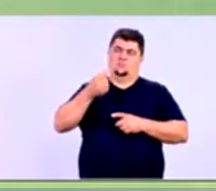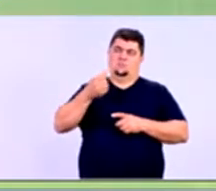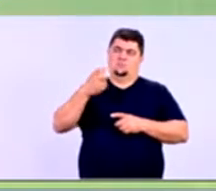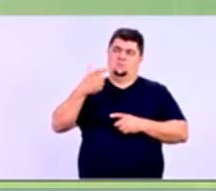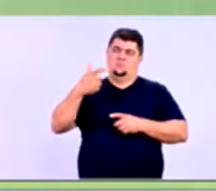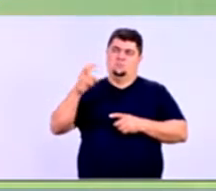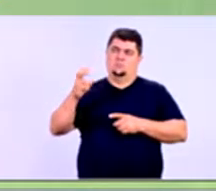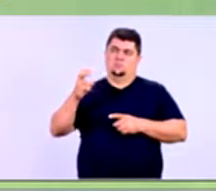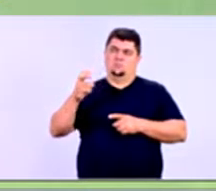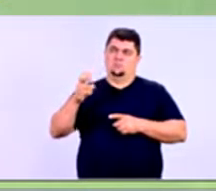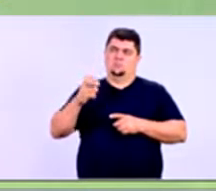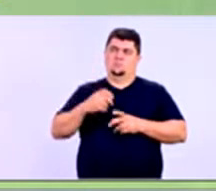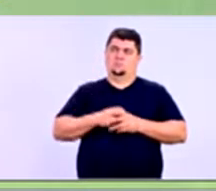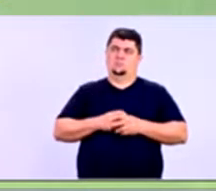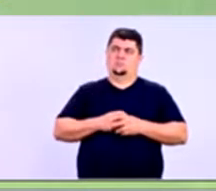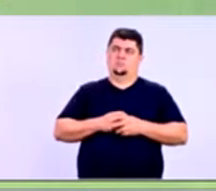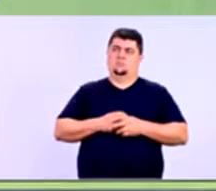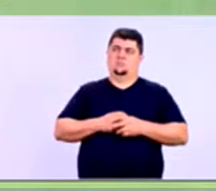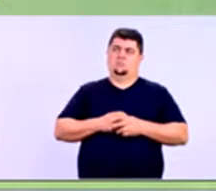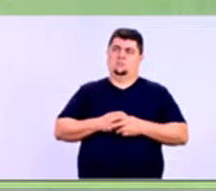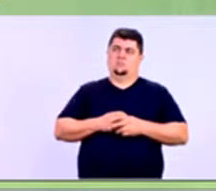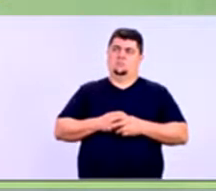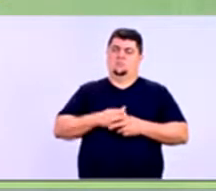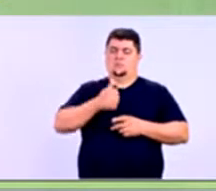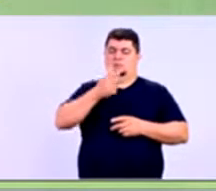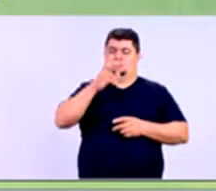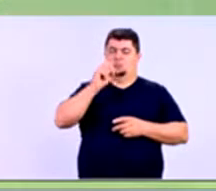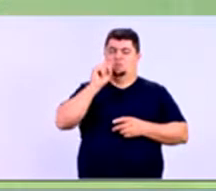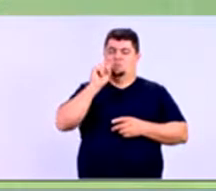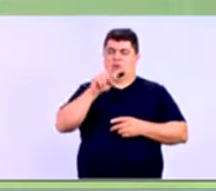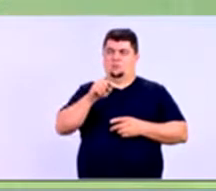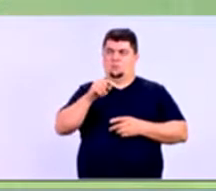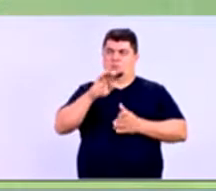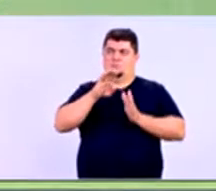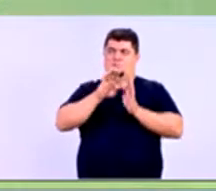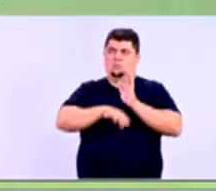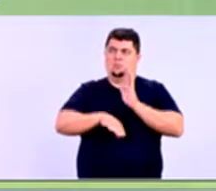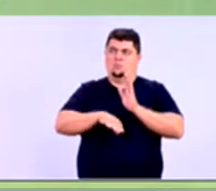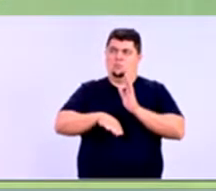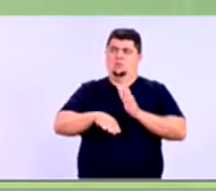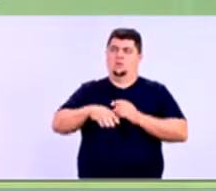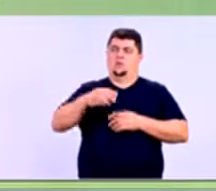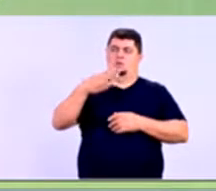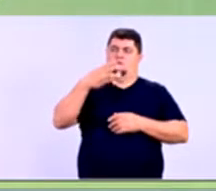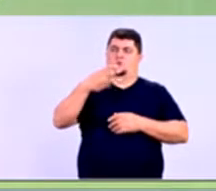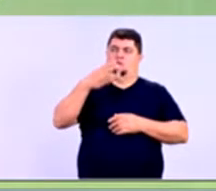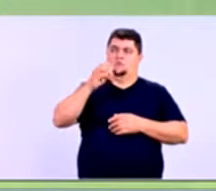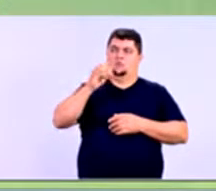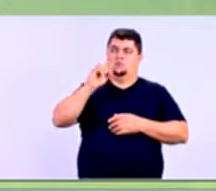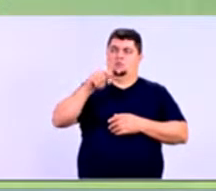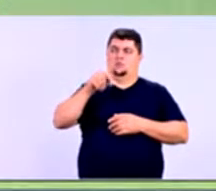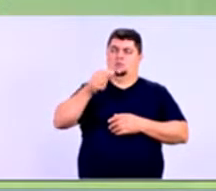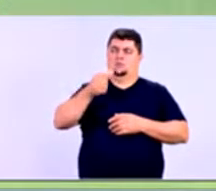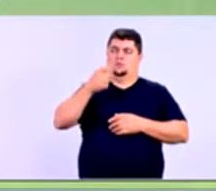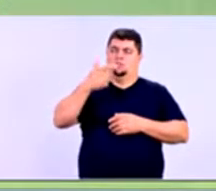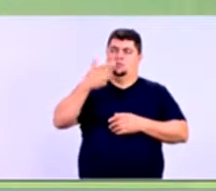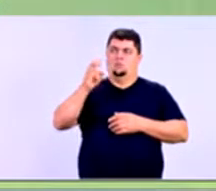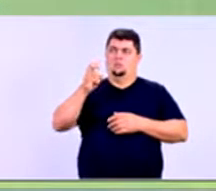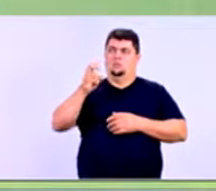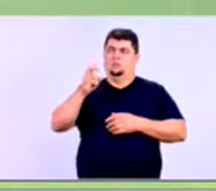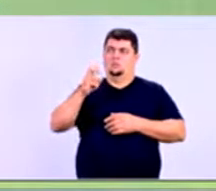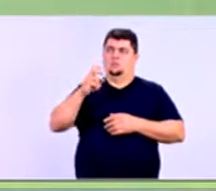30.625. Aqui, 150 mil, outro parênteses, menos 30 mil, vai